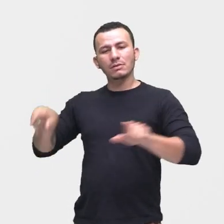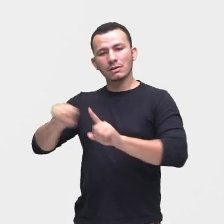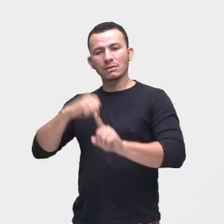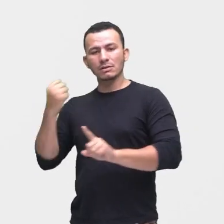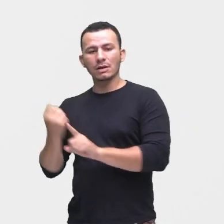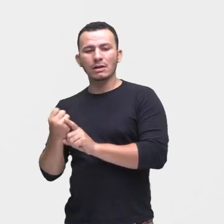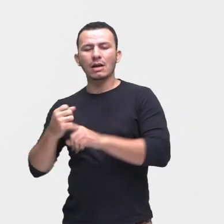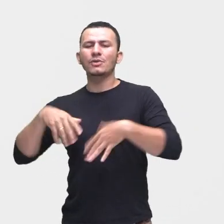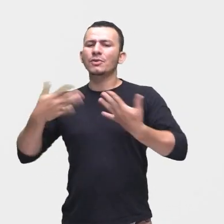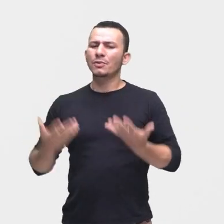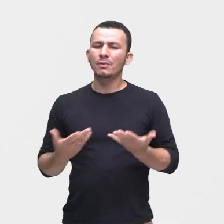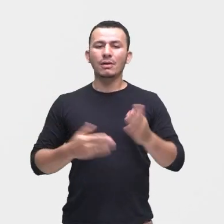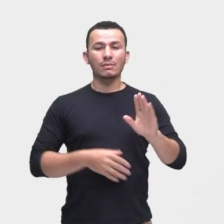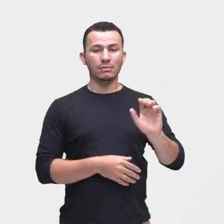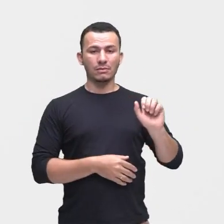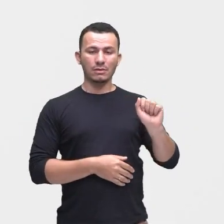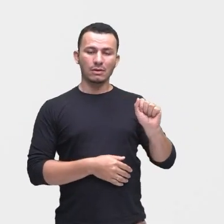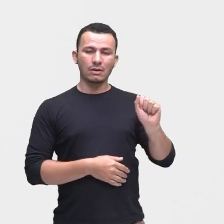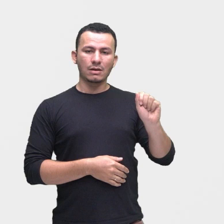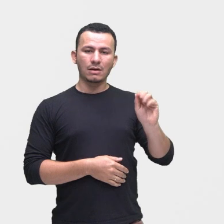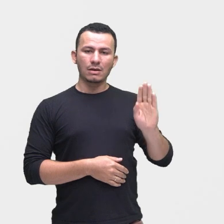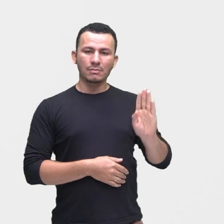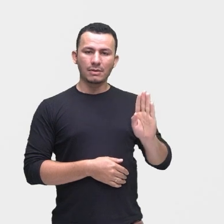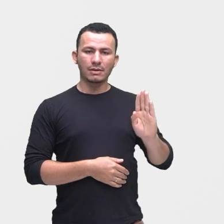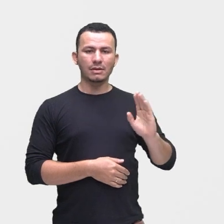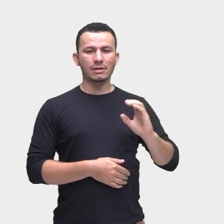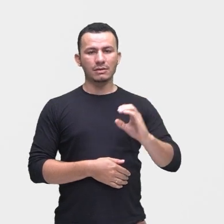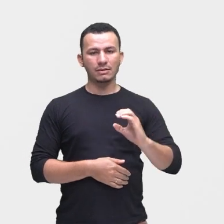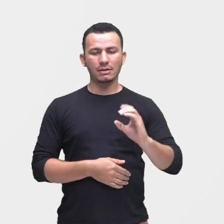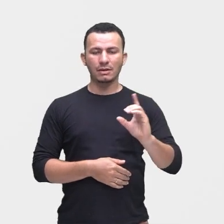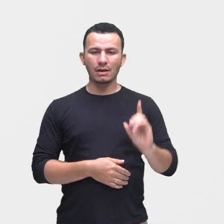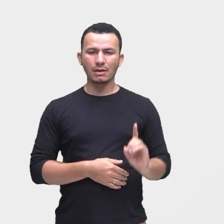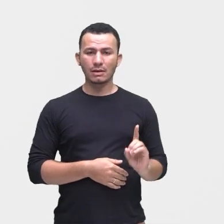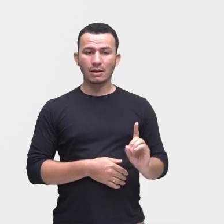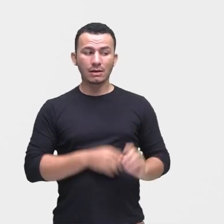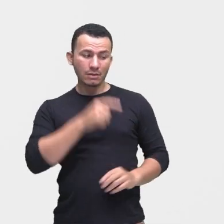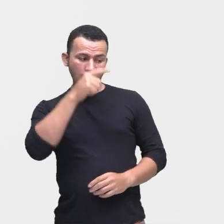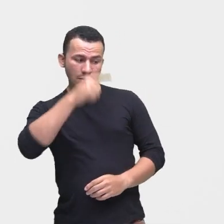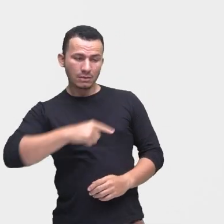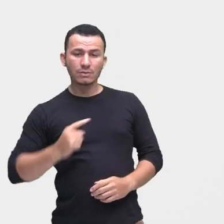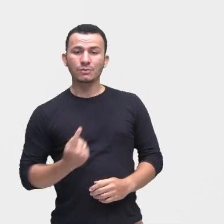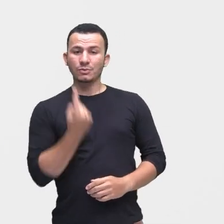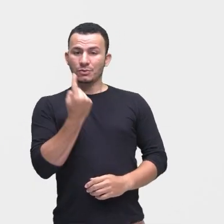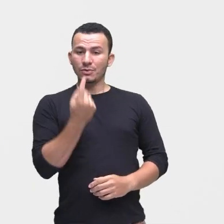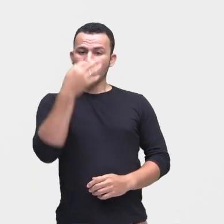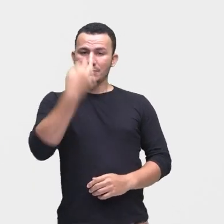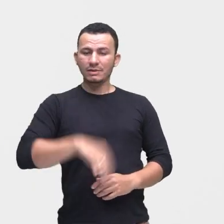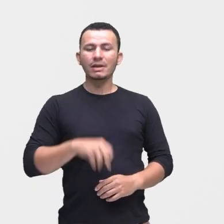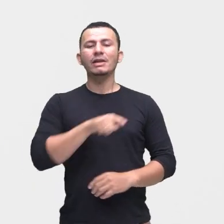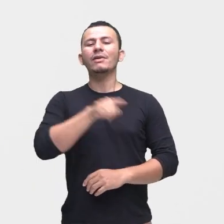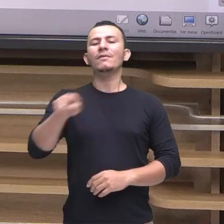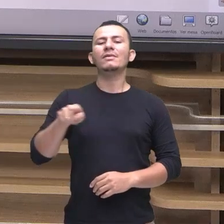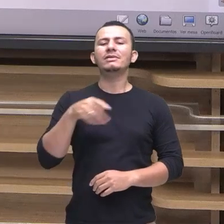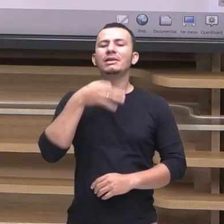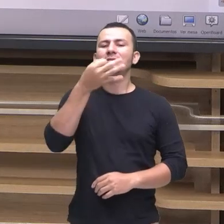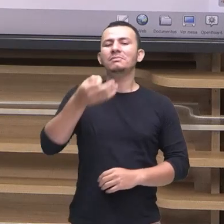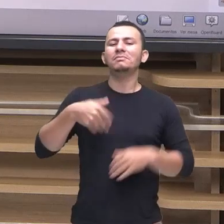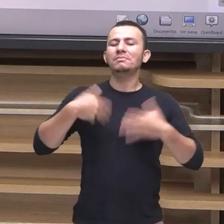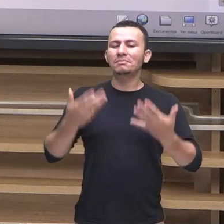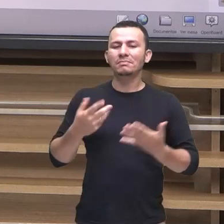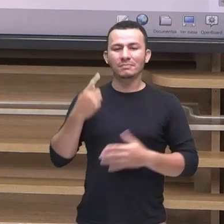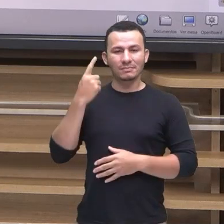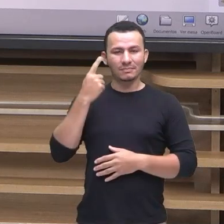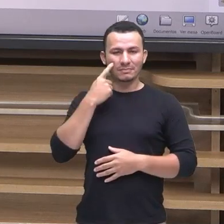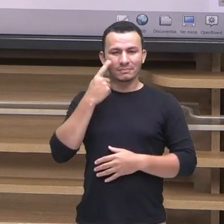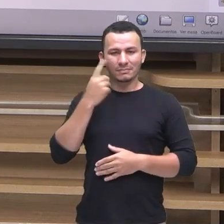Ética, B. Moral, C. Cívica, D. Cidadania? O que vocês responderam aqui no chat,